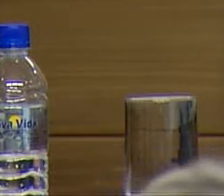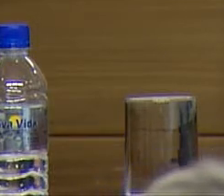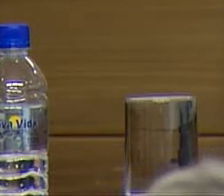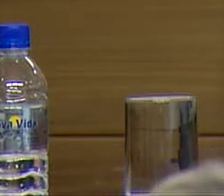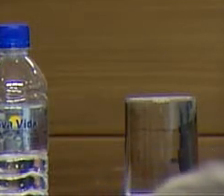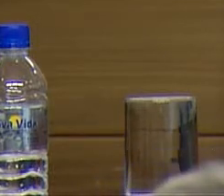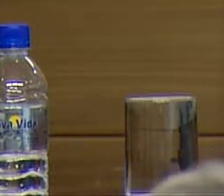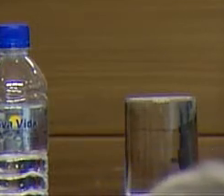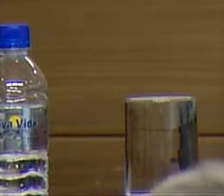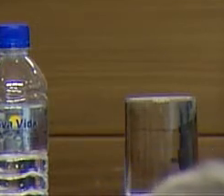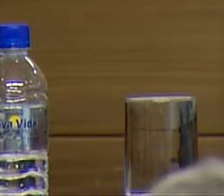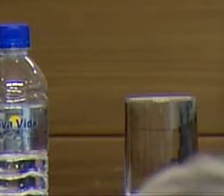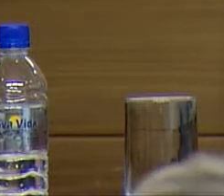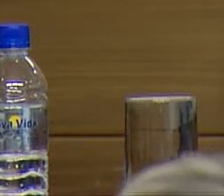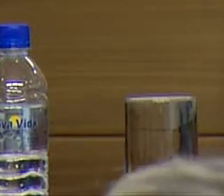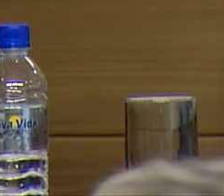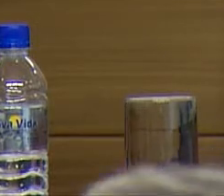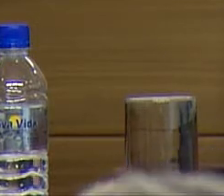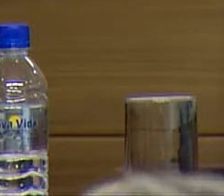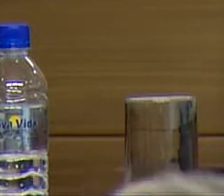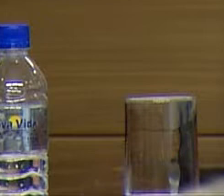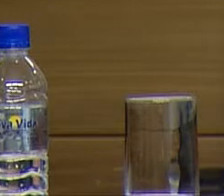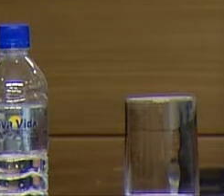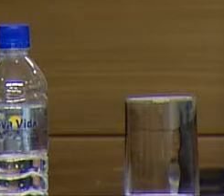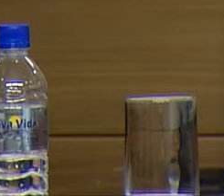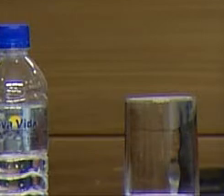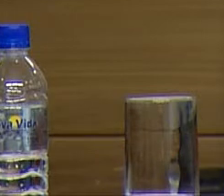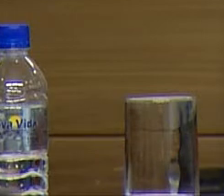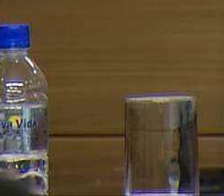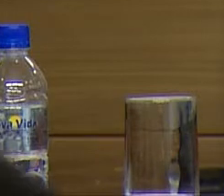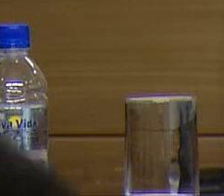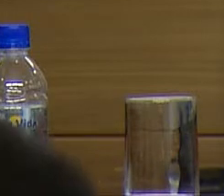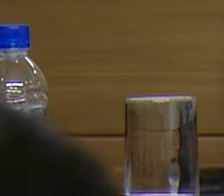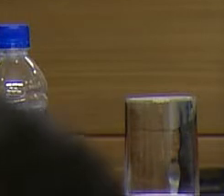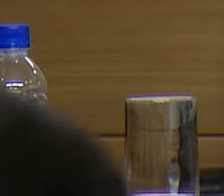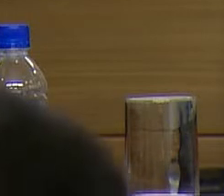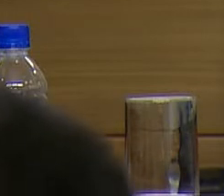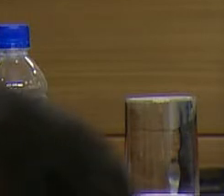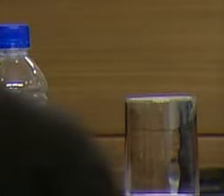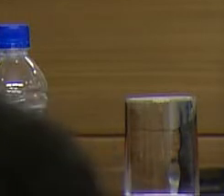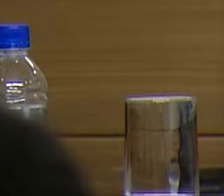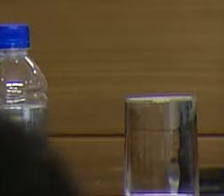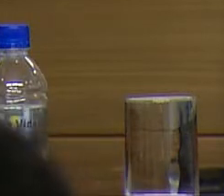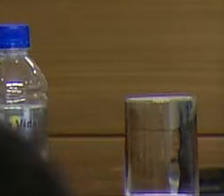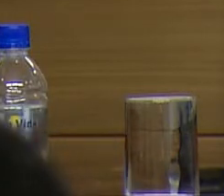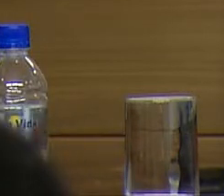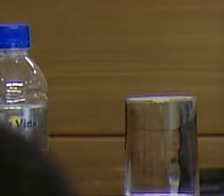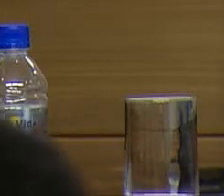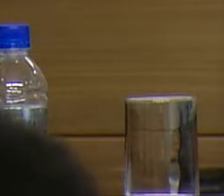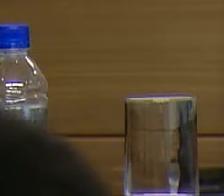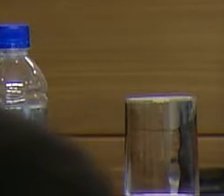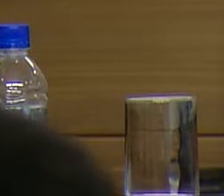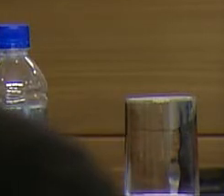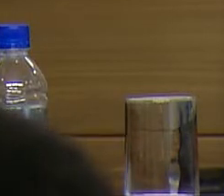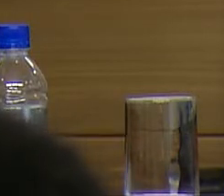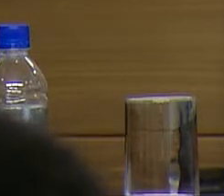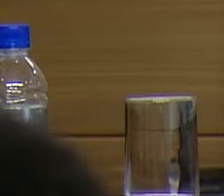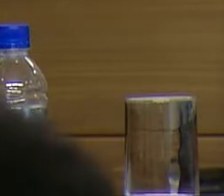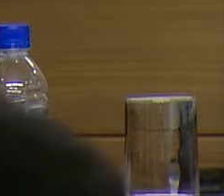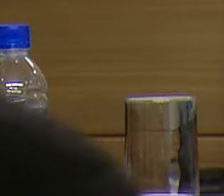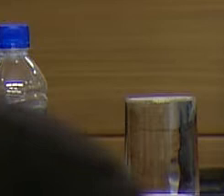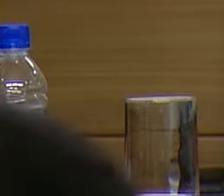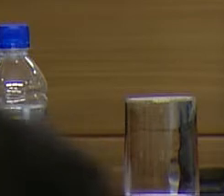o que ocorreu aí com o projeto, mas agora eu acredito que a gente já sana todos esses problemas aí, já acaba resolvendo